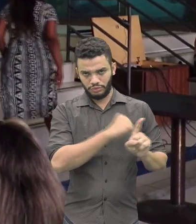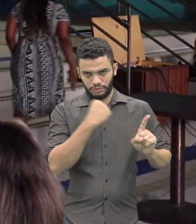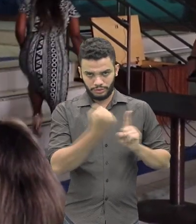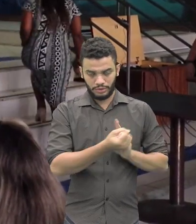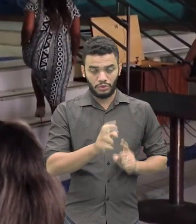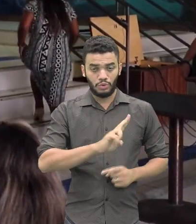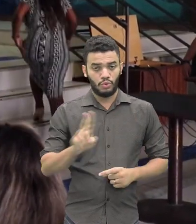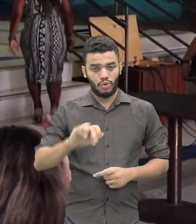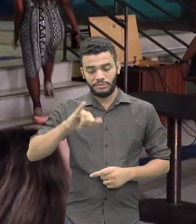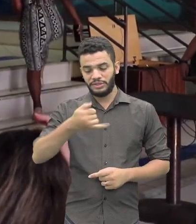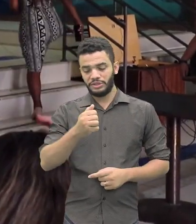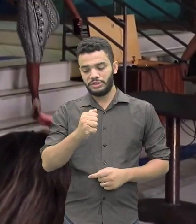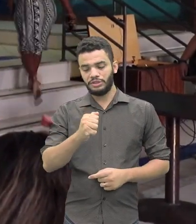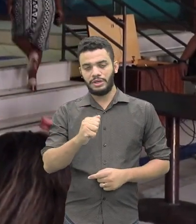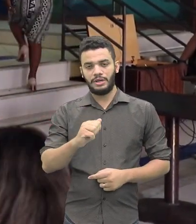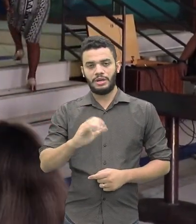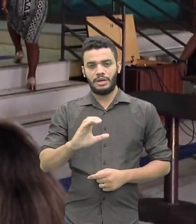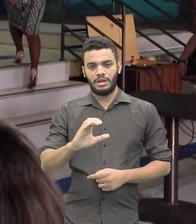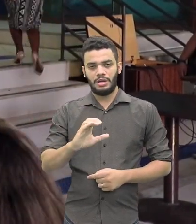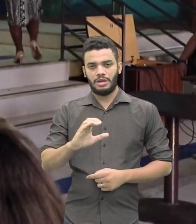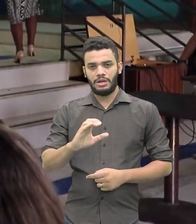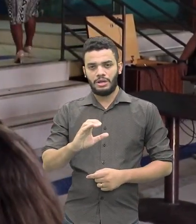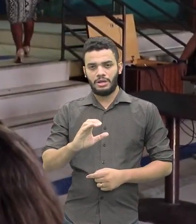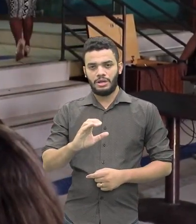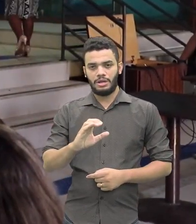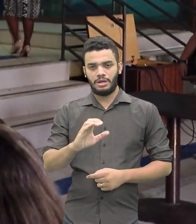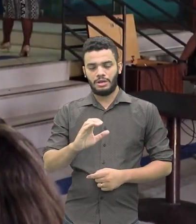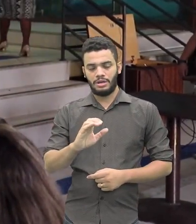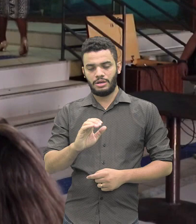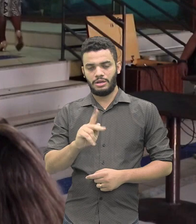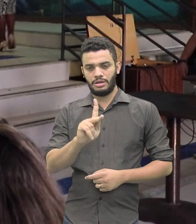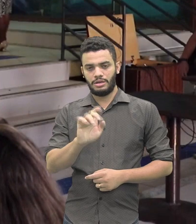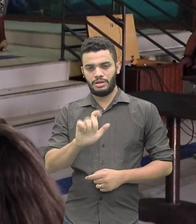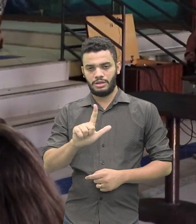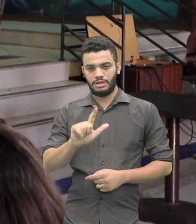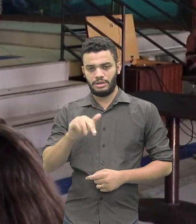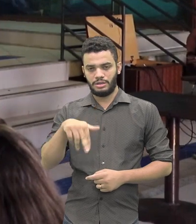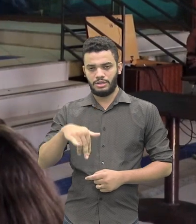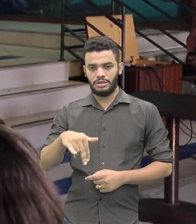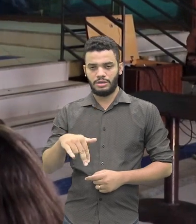secretário adjunto de Saúde Coronel Fabrício Cazotti